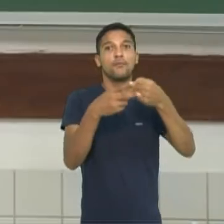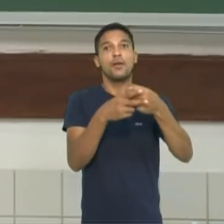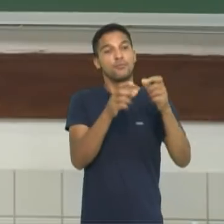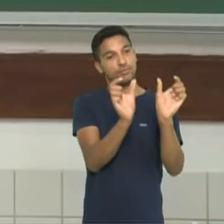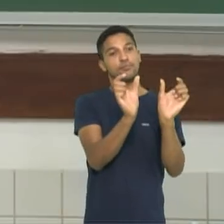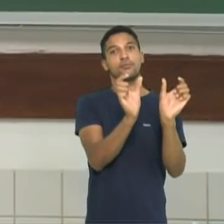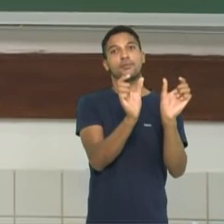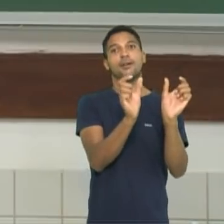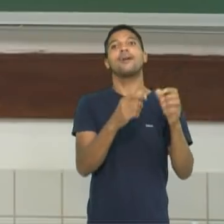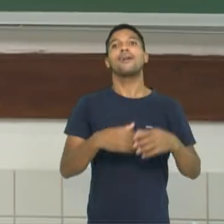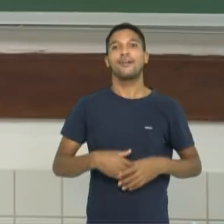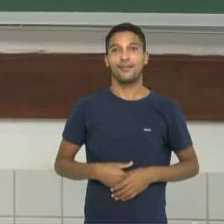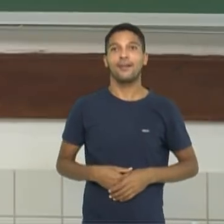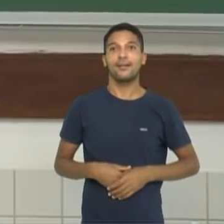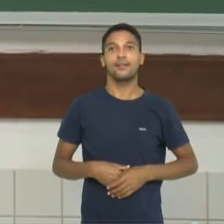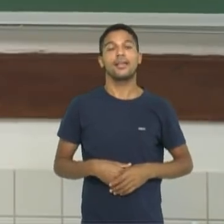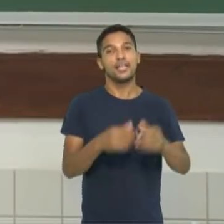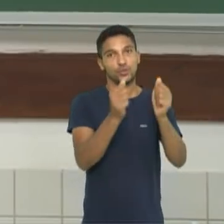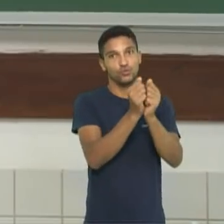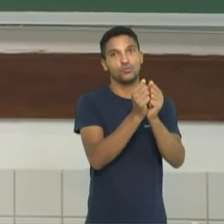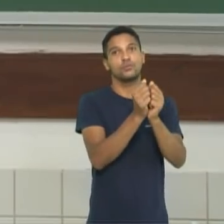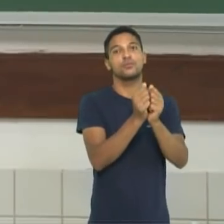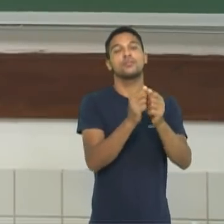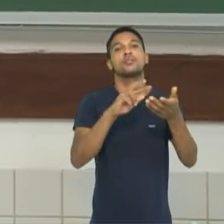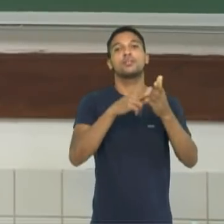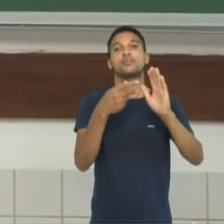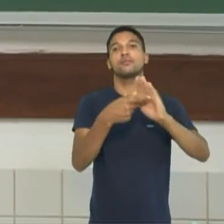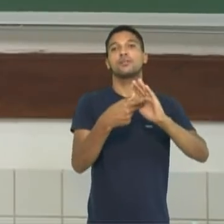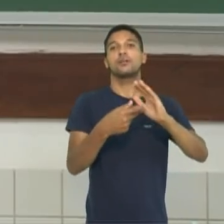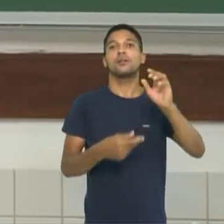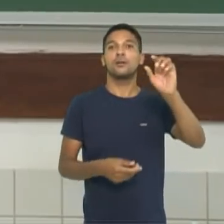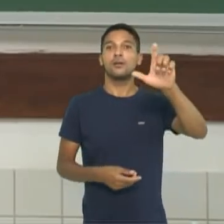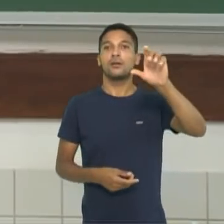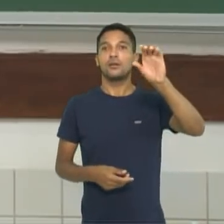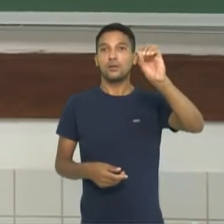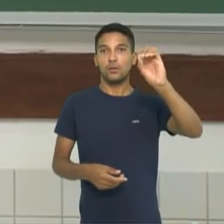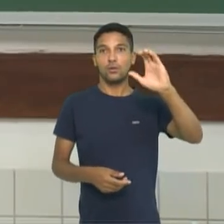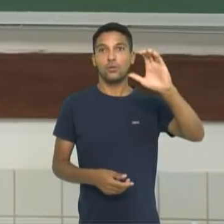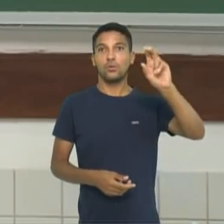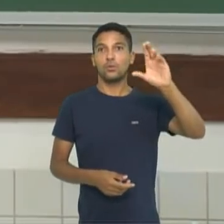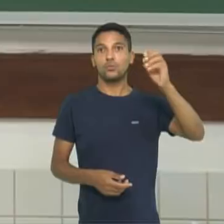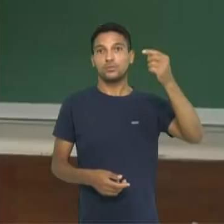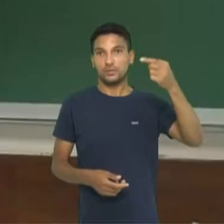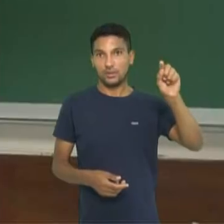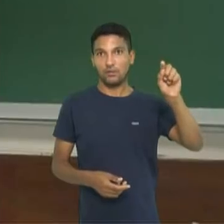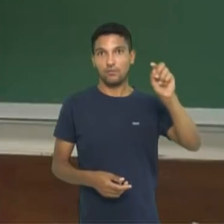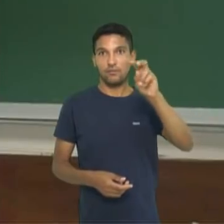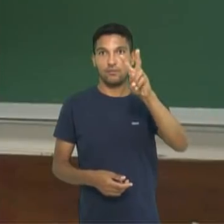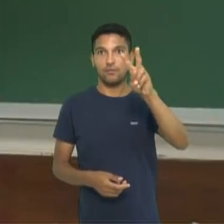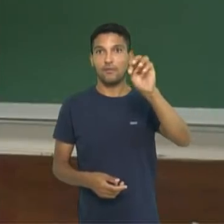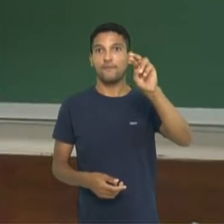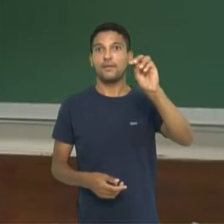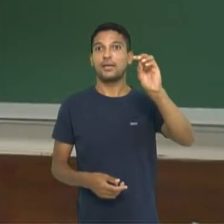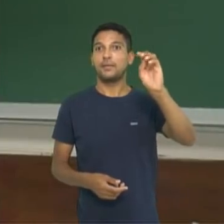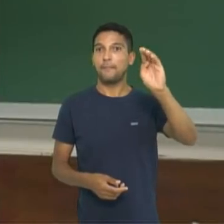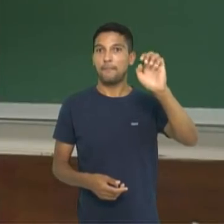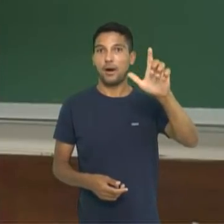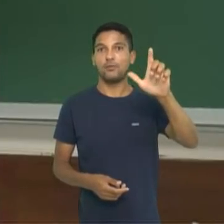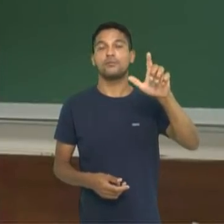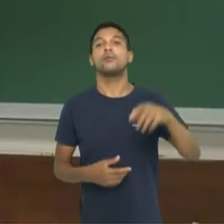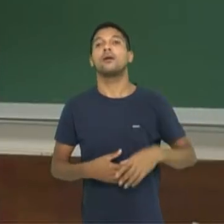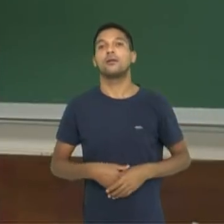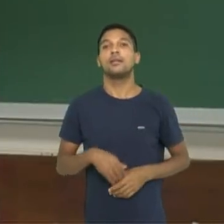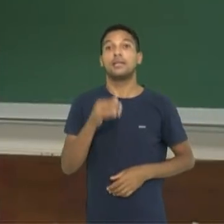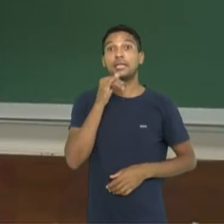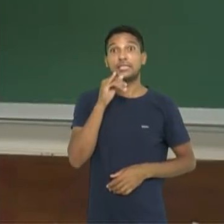dois verbos juntos, eu tenho uma locução verbal. Né? Só para a gente fazer uma retomada aí breve desse conteúdo. Agora, acho que vocês já